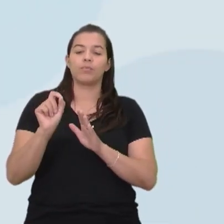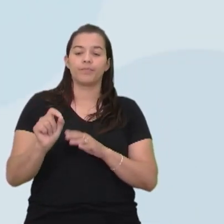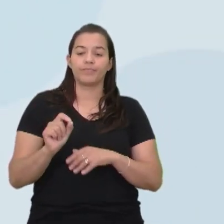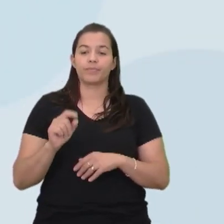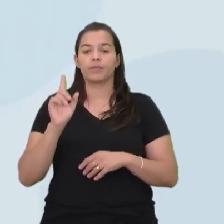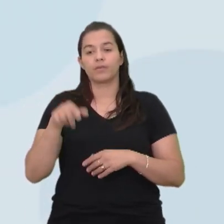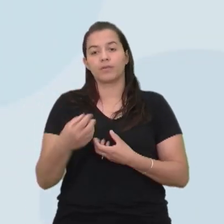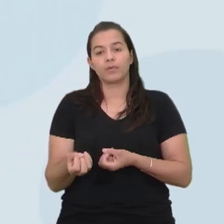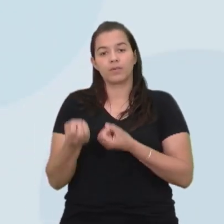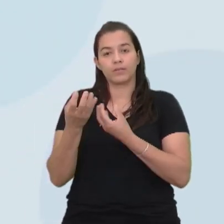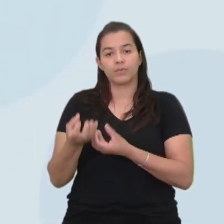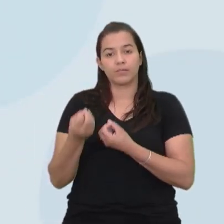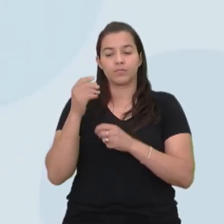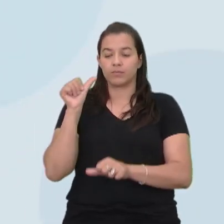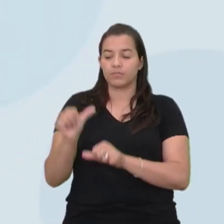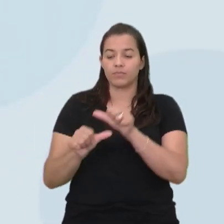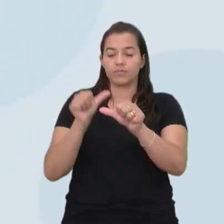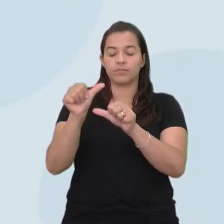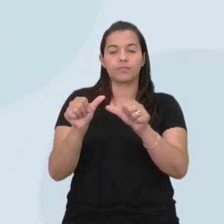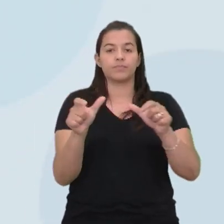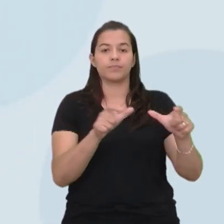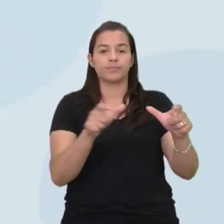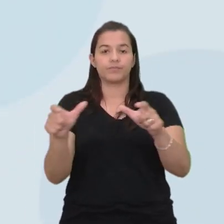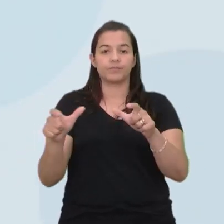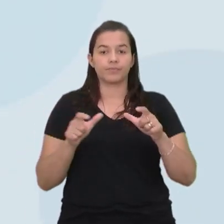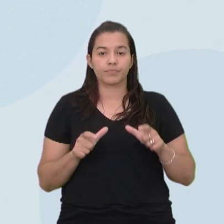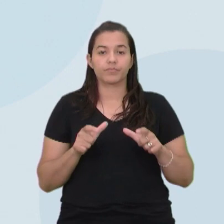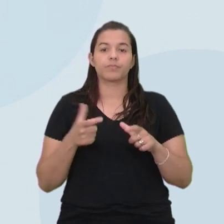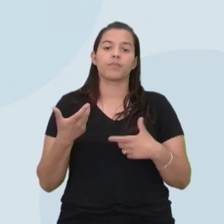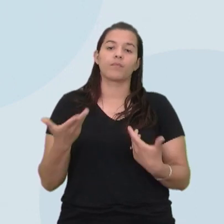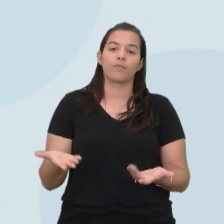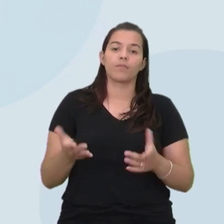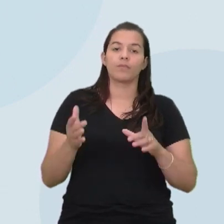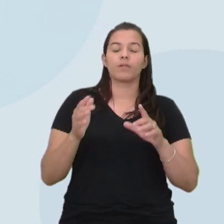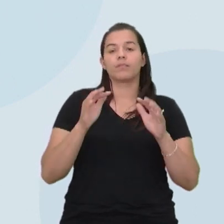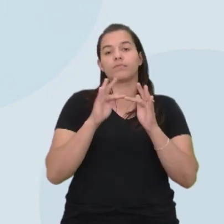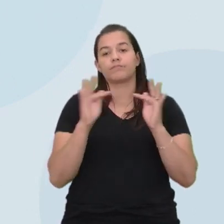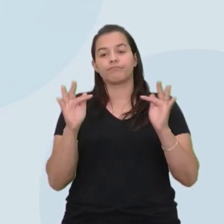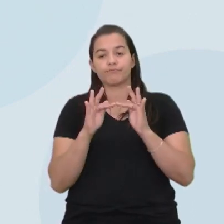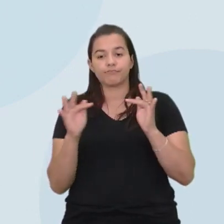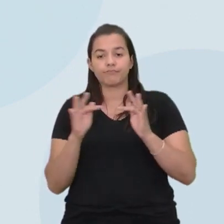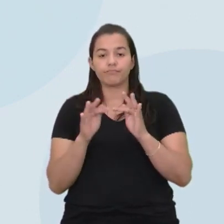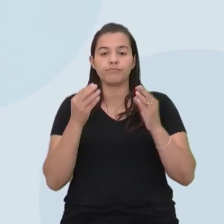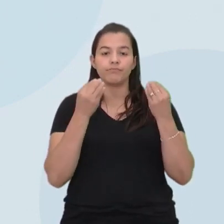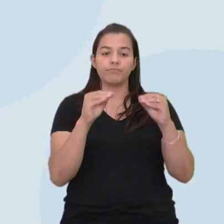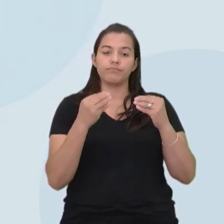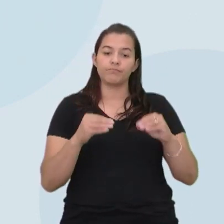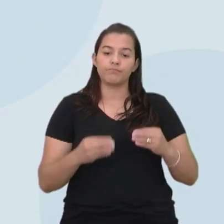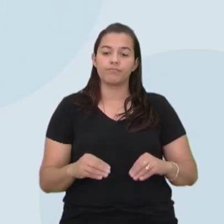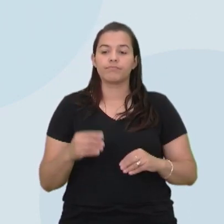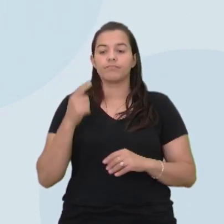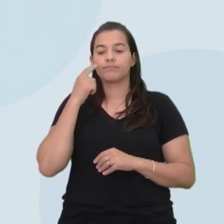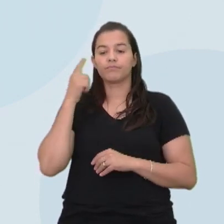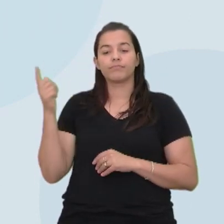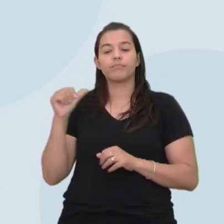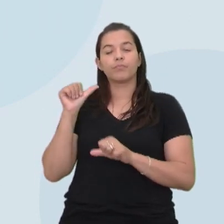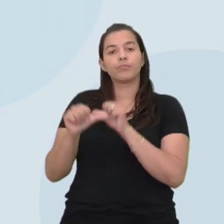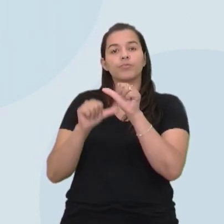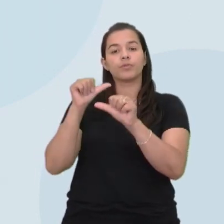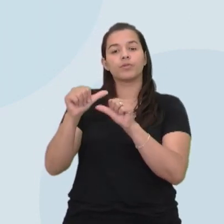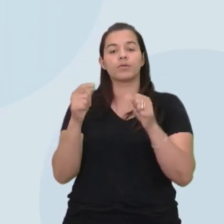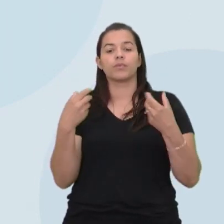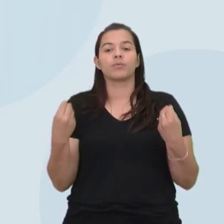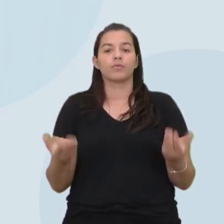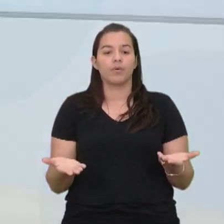Códigos utilizados para modificar cenários e inserir frases para os atores em determinados instantes. Como assim modificar cenário? Pode estar